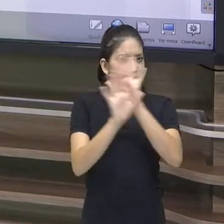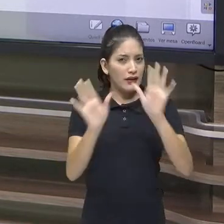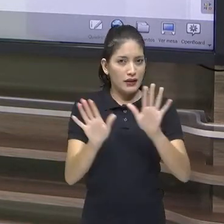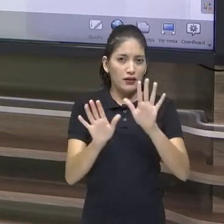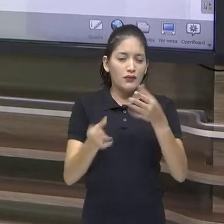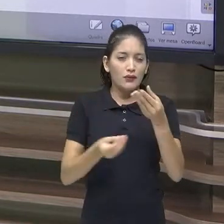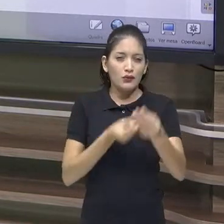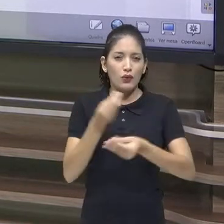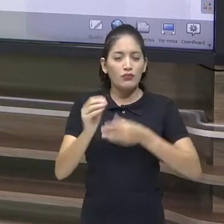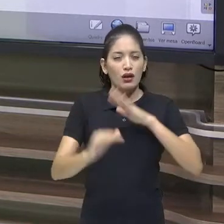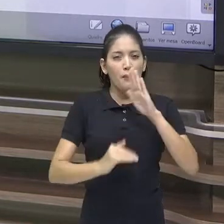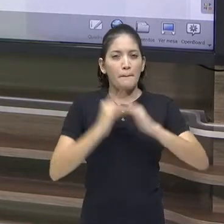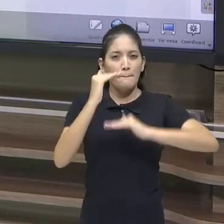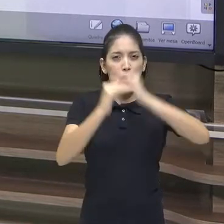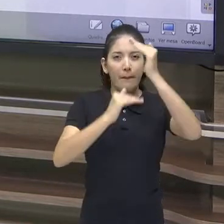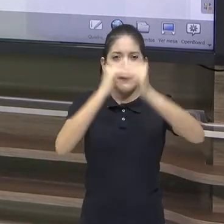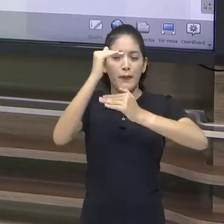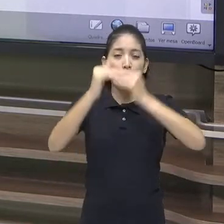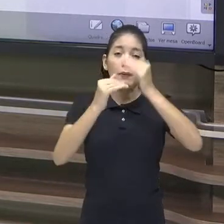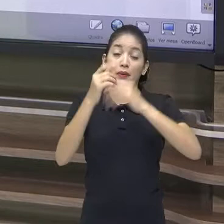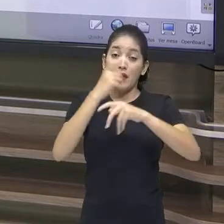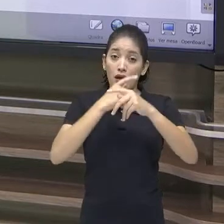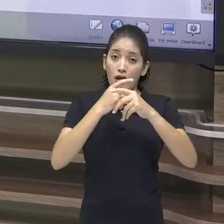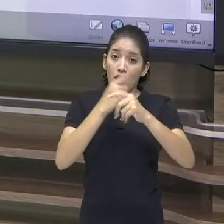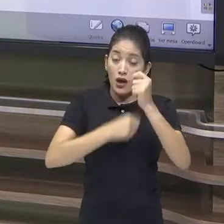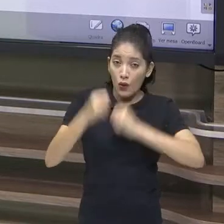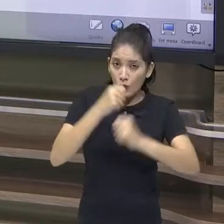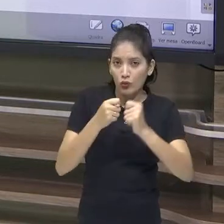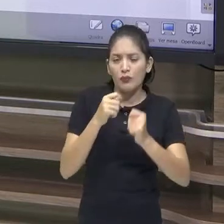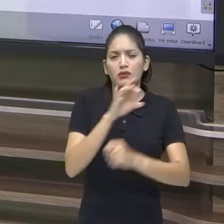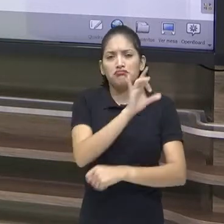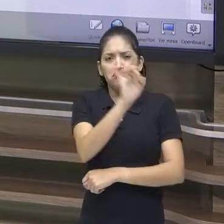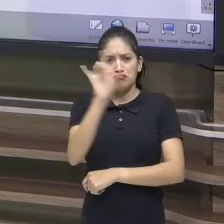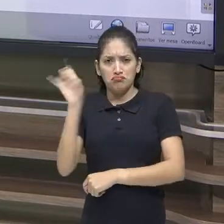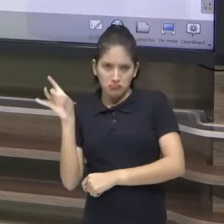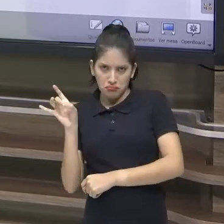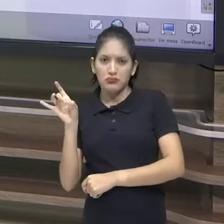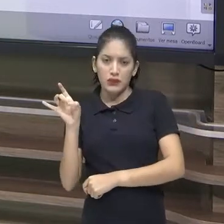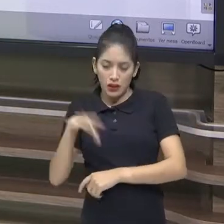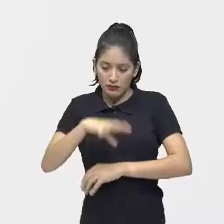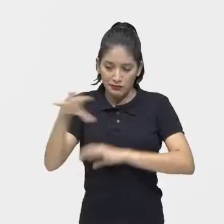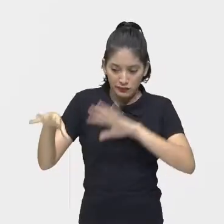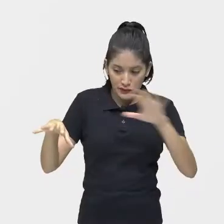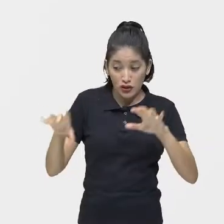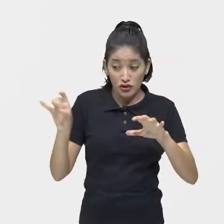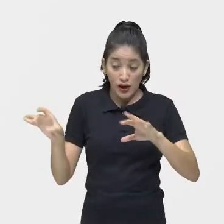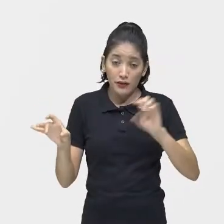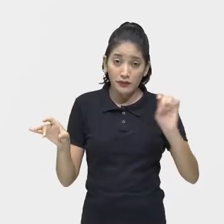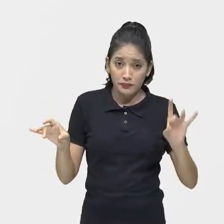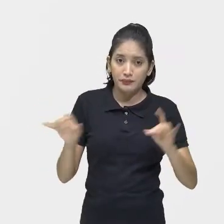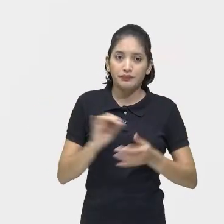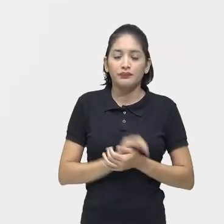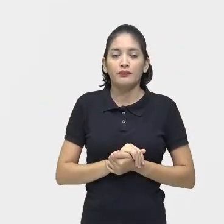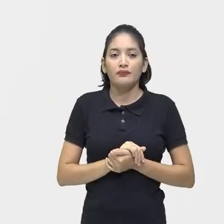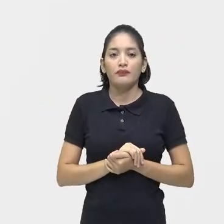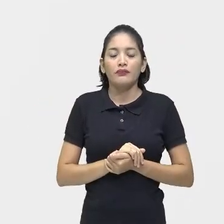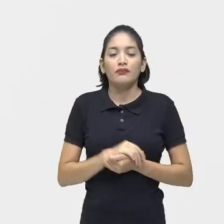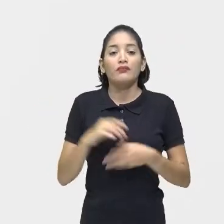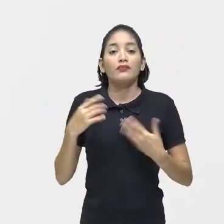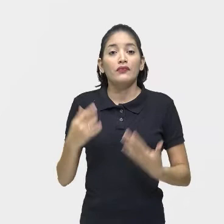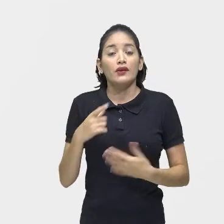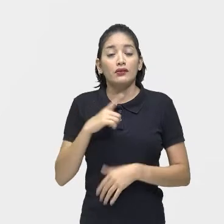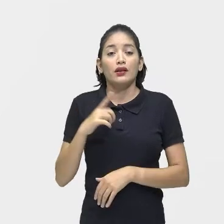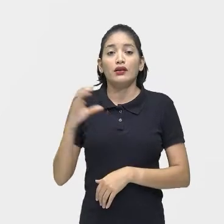o grau de desenvolvimento econômico de cada uma dessas áreas, de cada uma dessas regiões. Aí temos a Europa